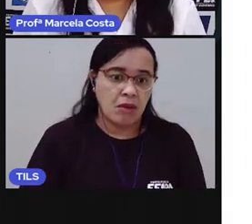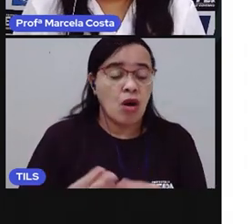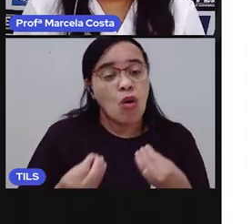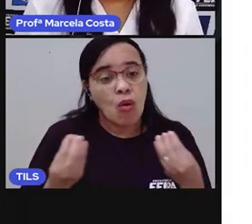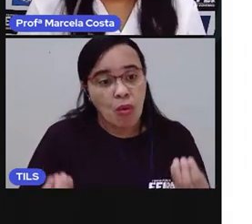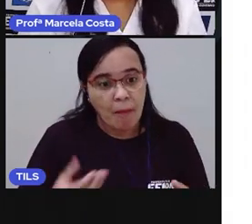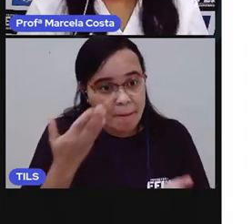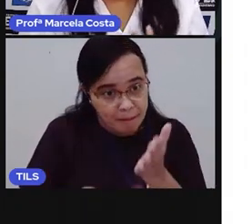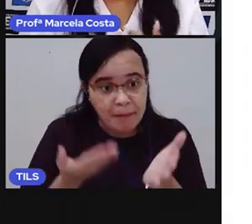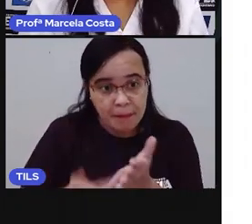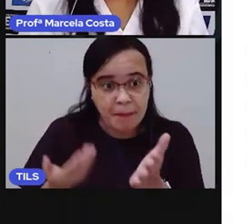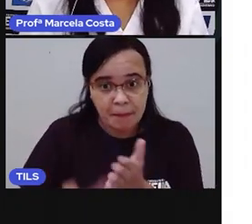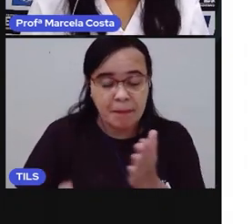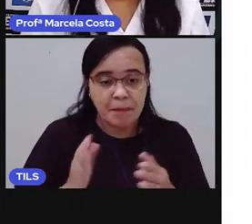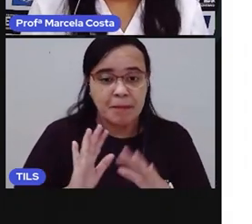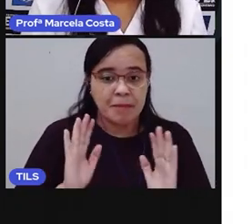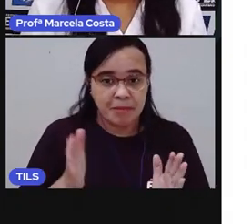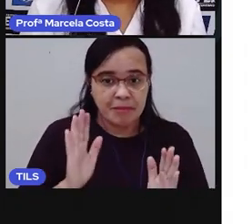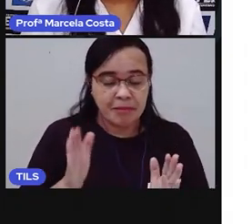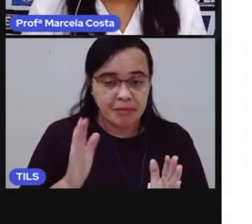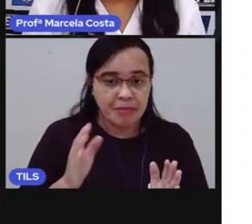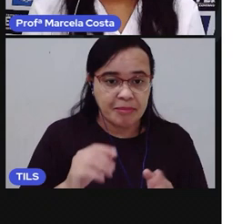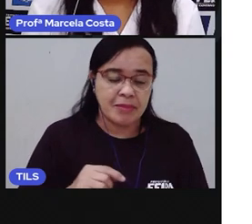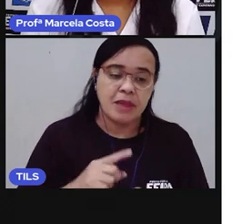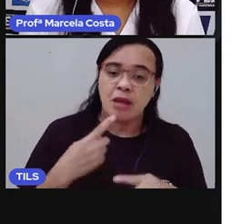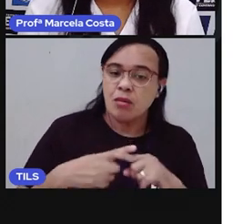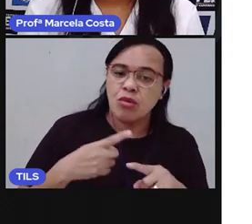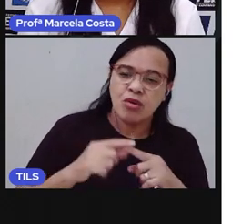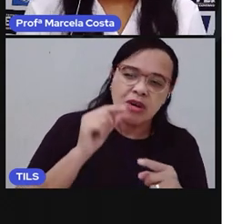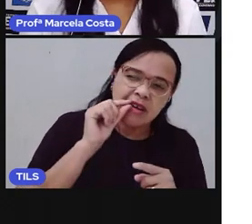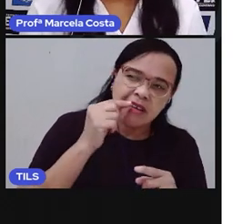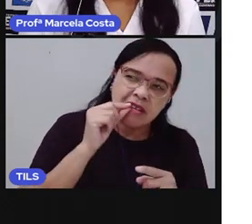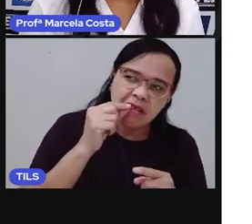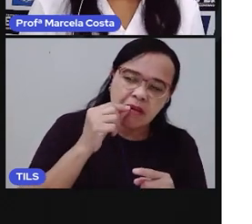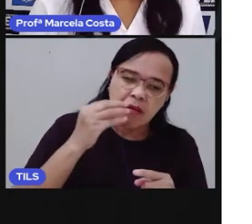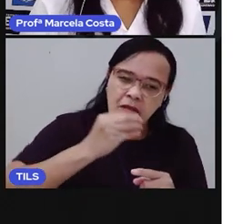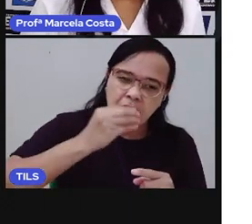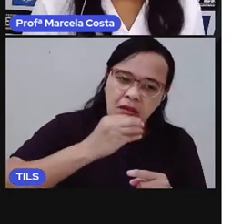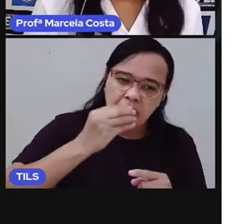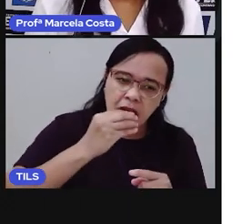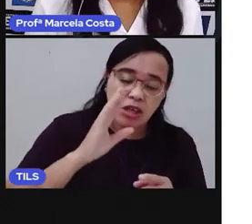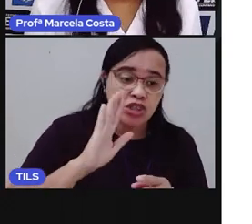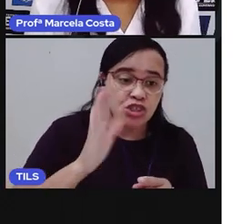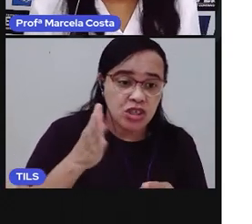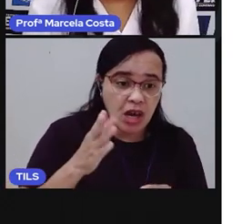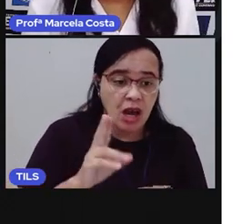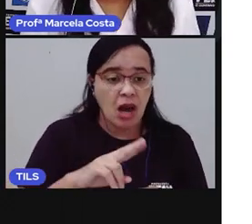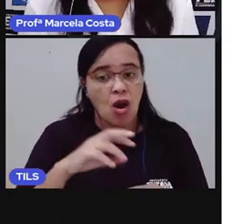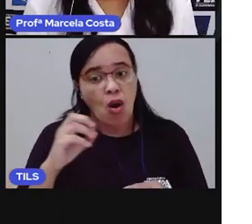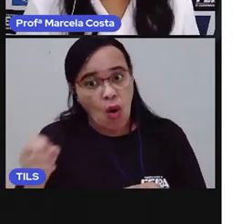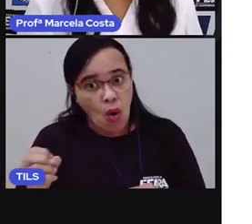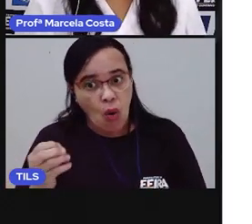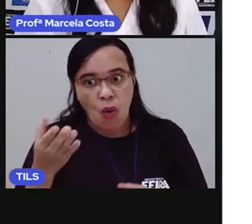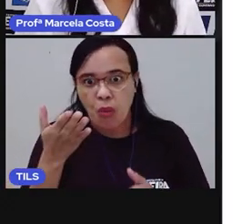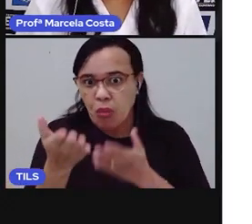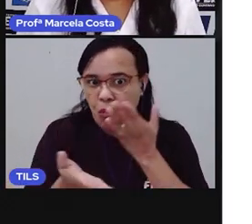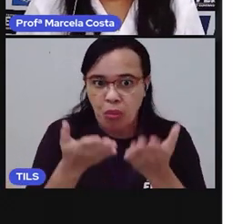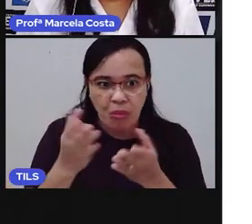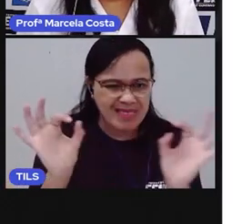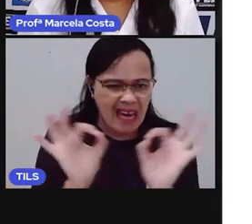se perdeu porque era um dente de meio que já ia tocar ou perdeu e seguinte por falta de